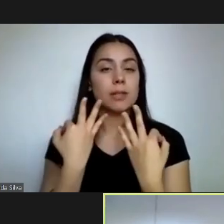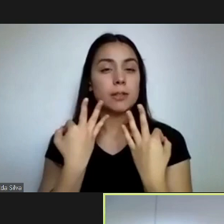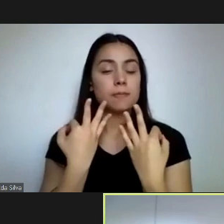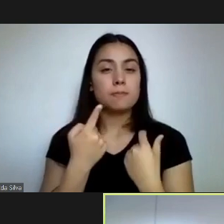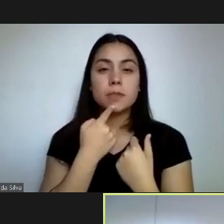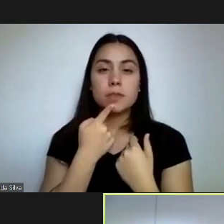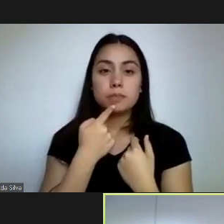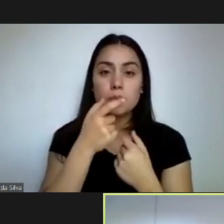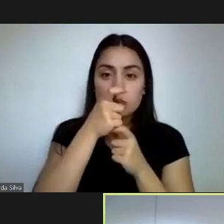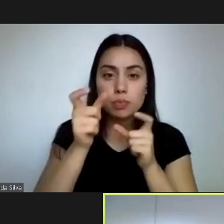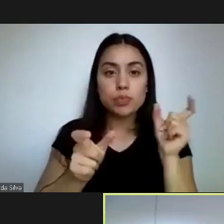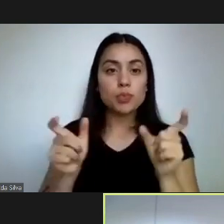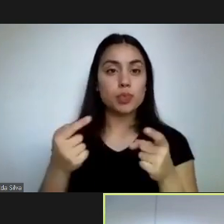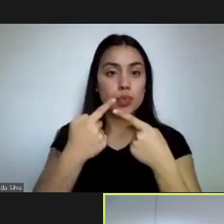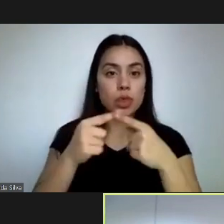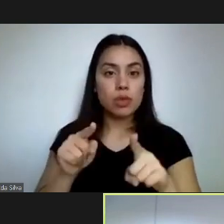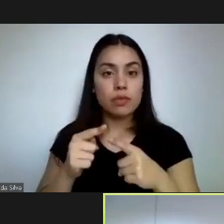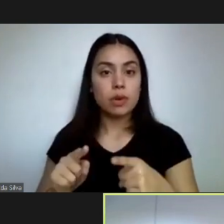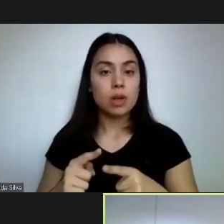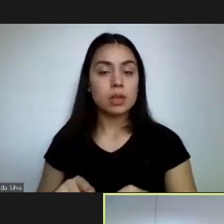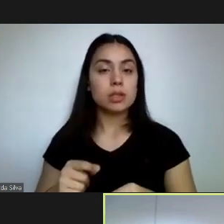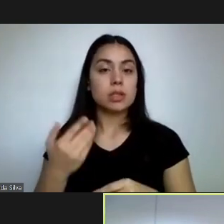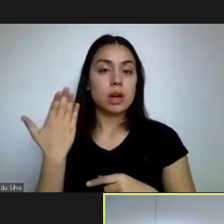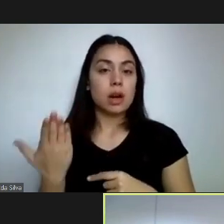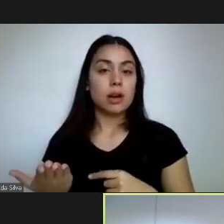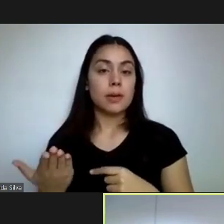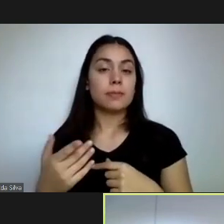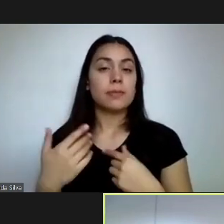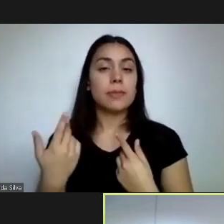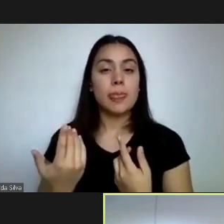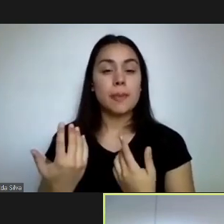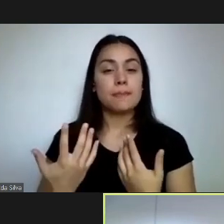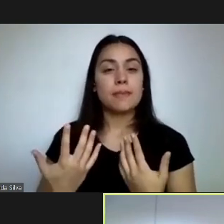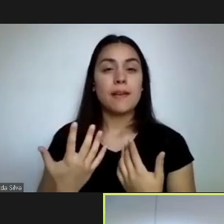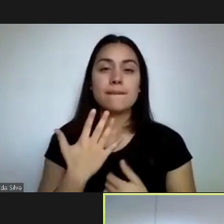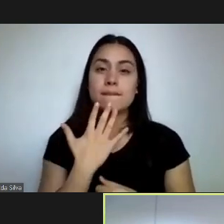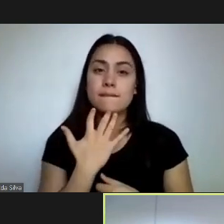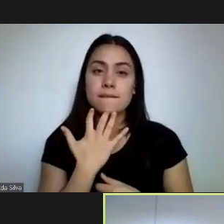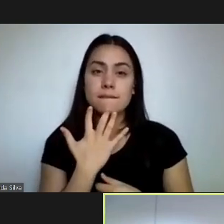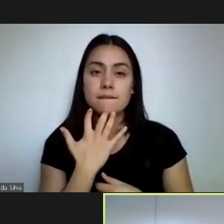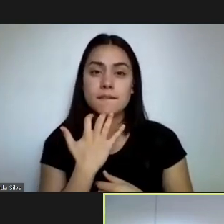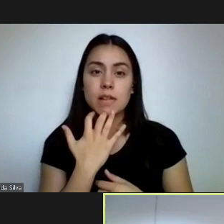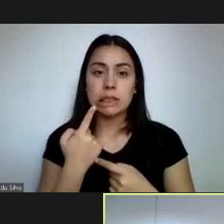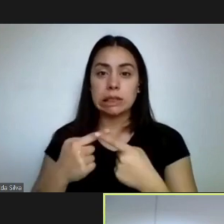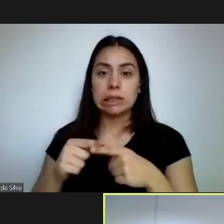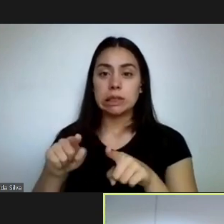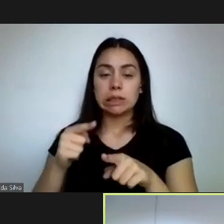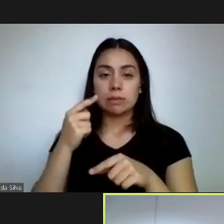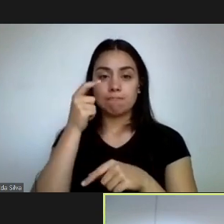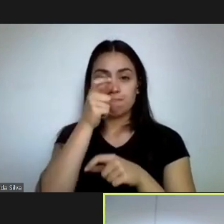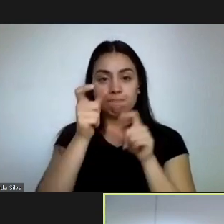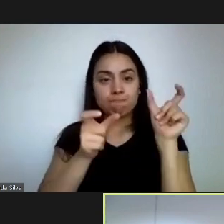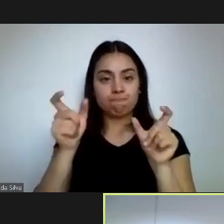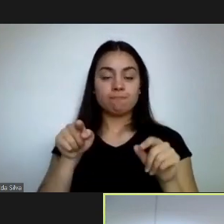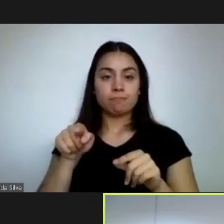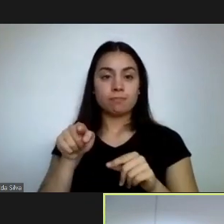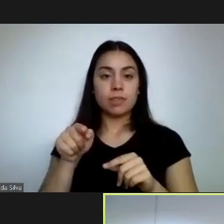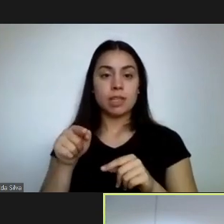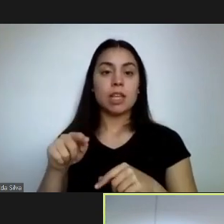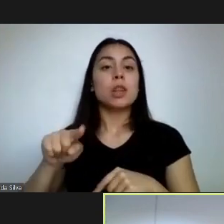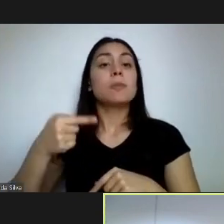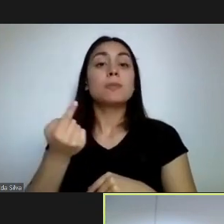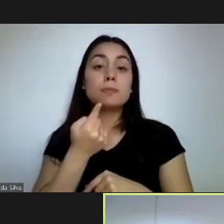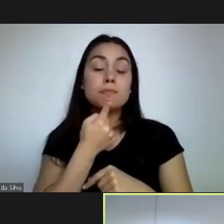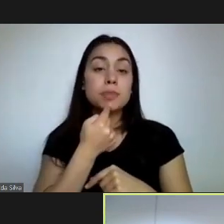E depois temos receios, porque o que é diferente assusta-nos num primeiro momento. E depois temos que perceber que o que é